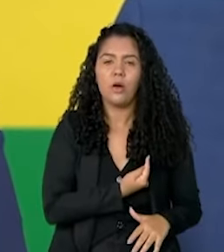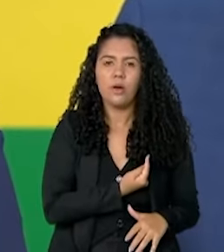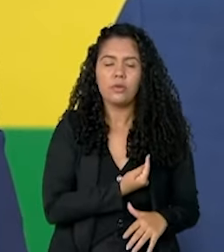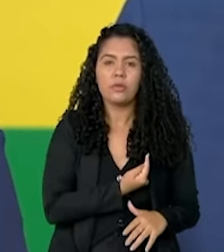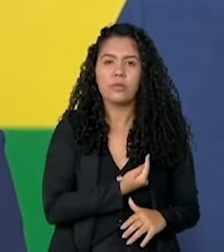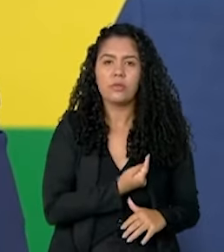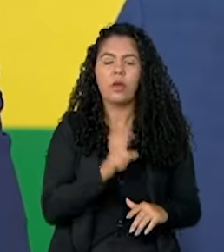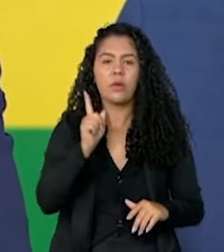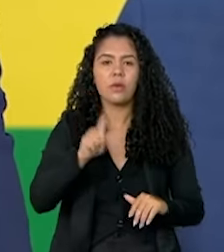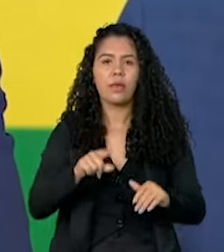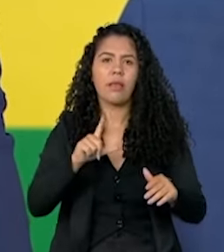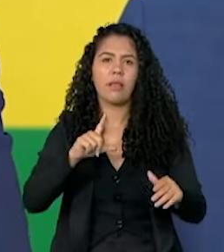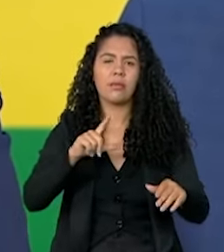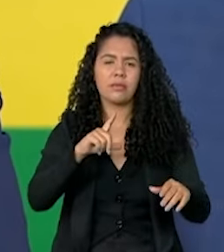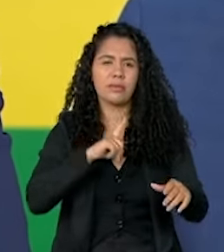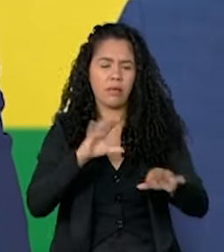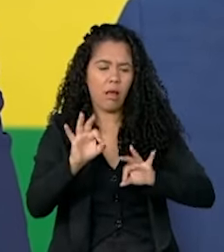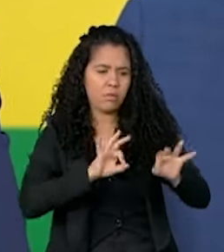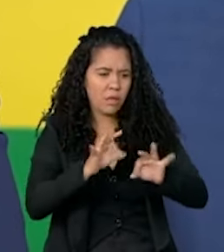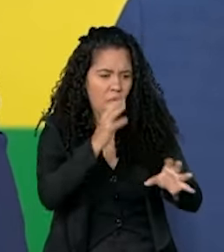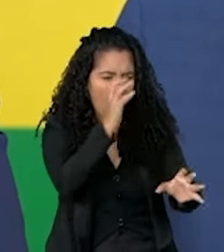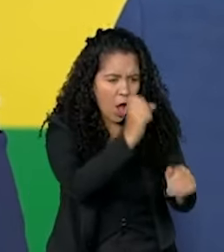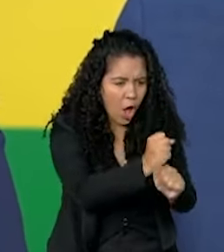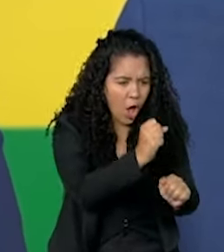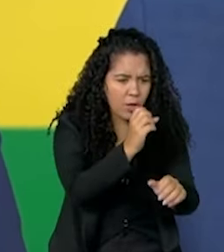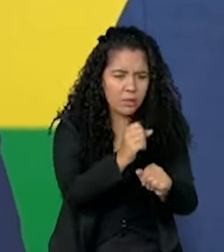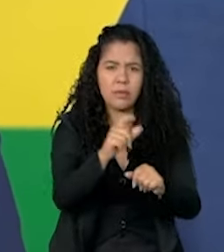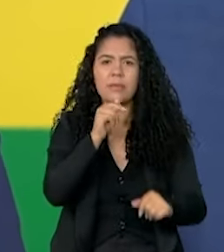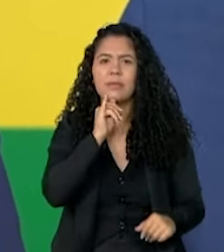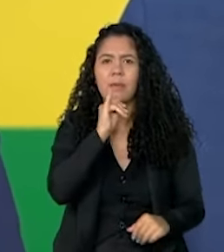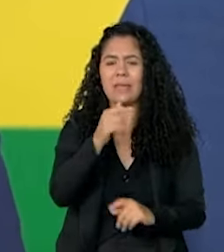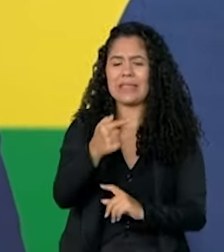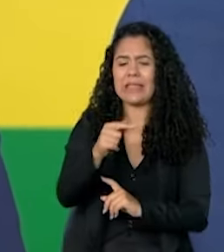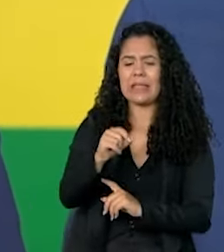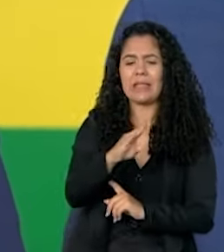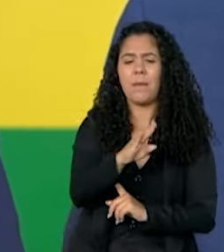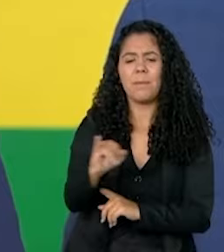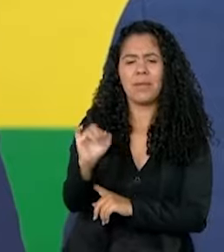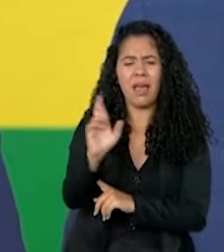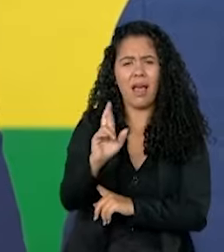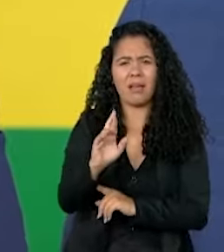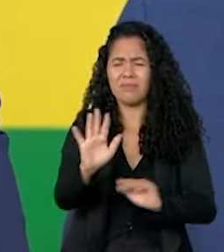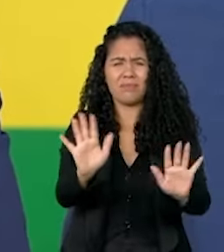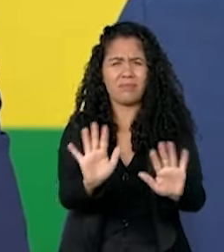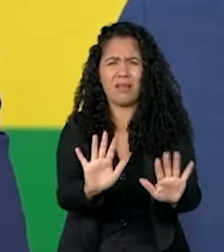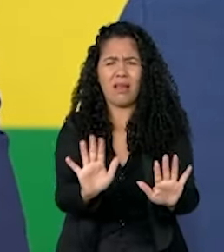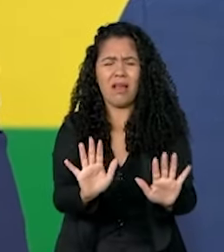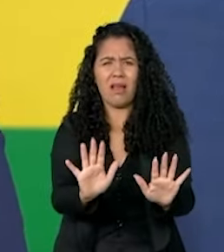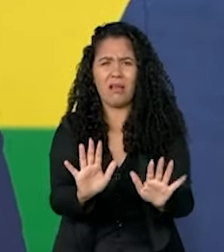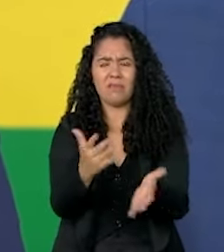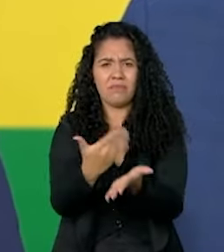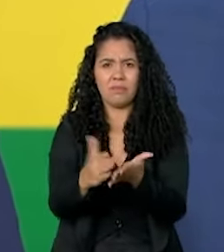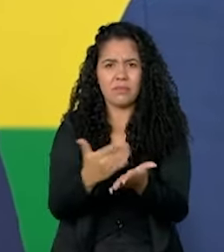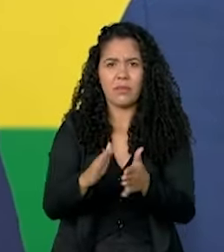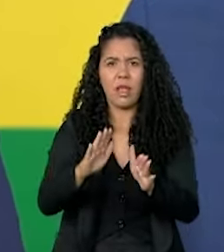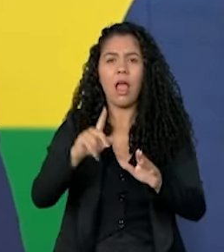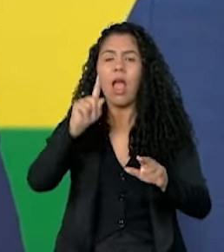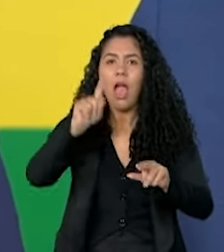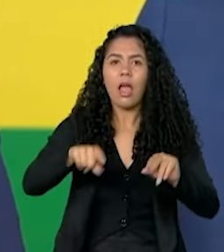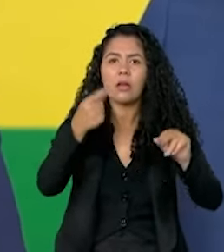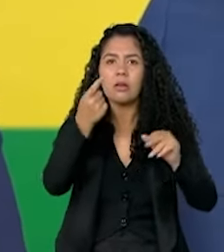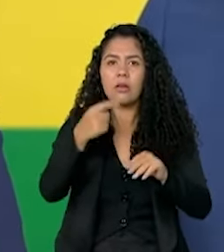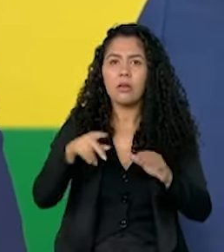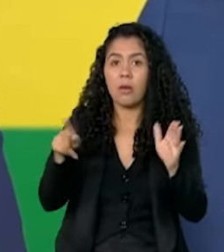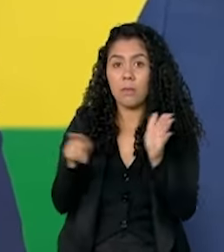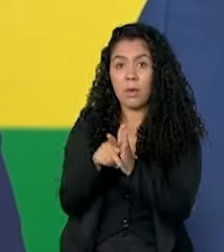estão fazendo contas que chega a 70 bilhões de reais. Não tem nada disso. É uma fórmula que a Receita